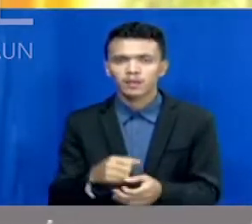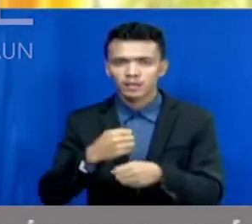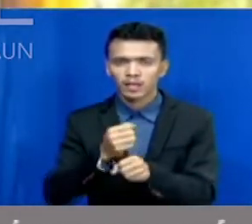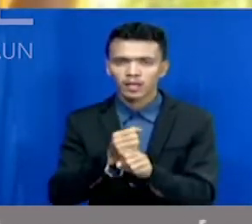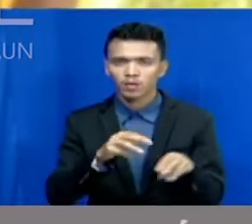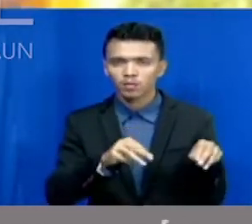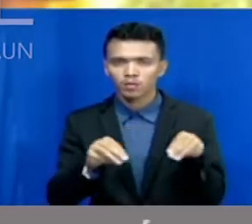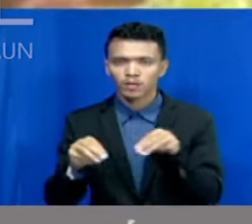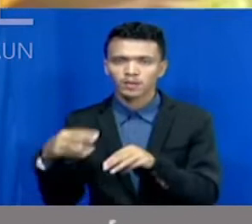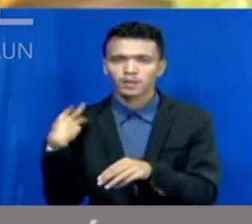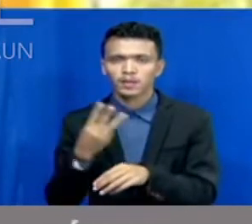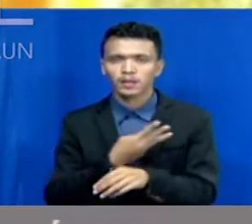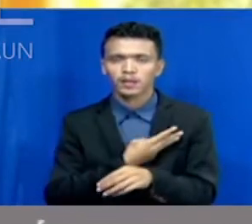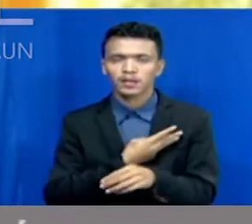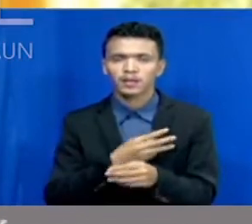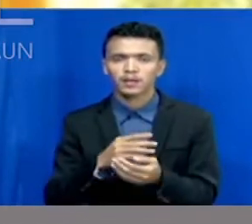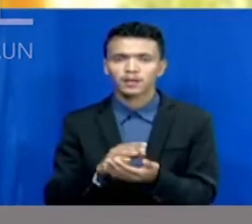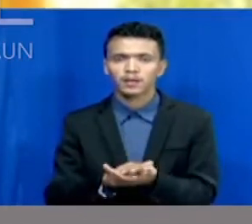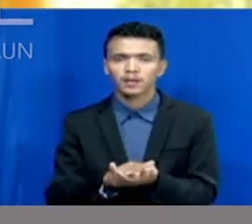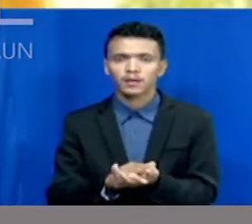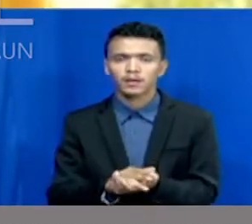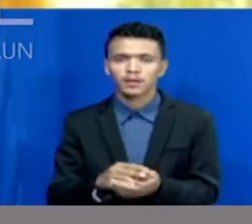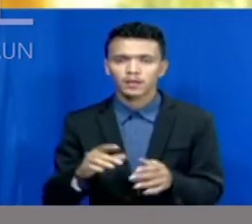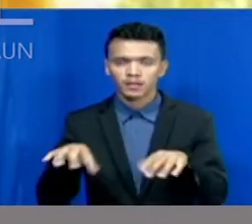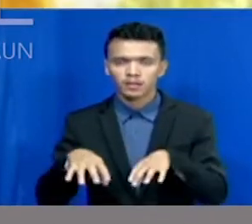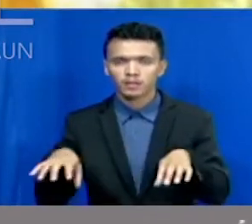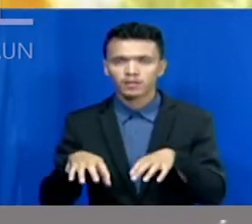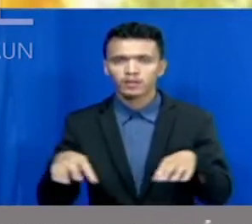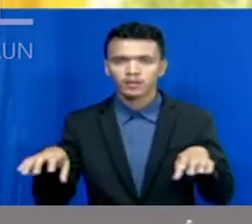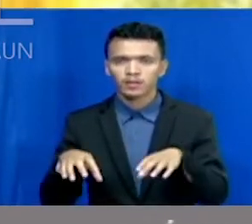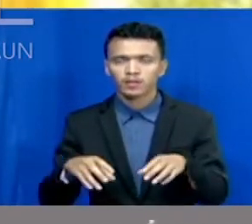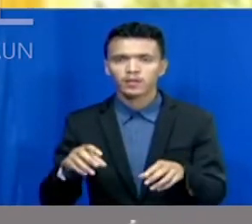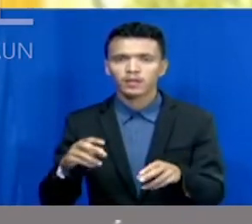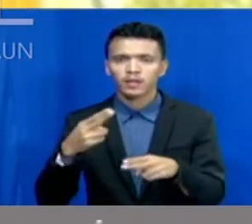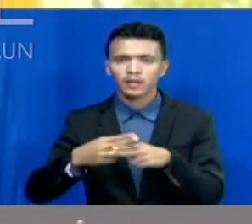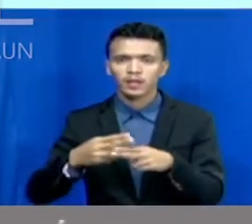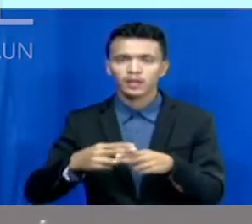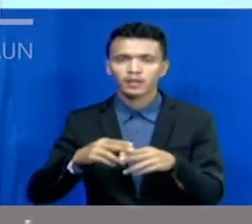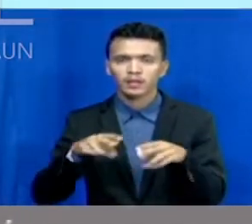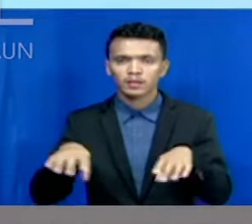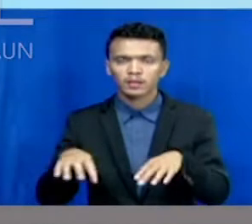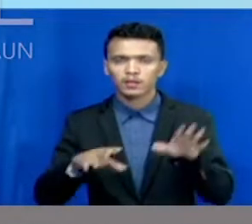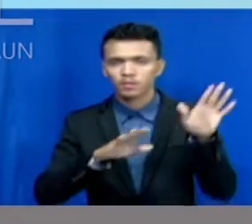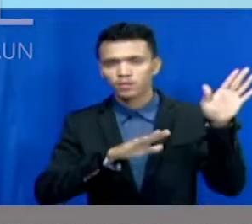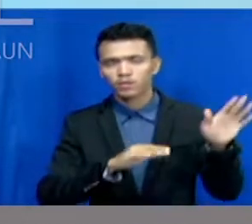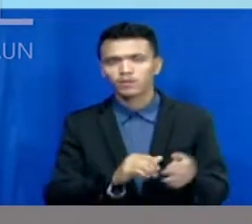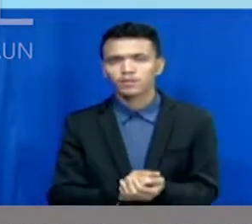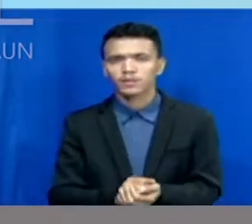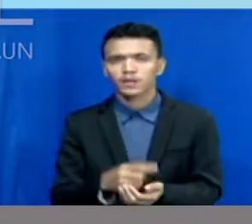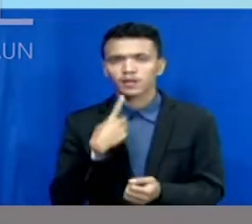mudança vai ter um sistema. Sistema, né? Está bom, se bom, sistema urbano. Ni